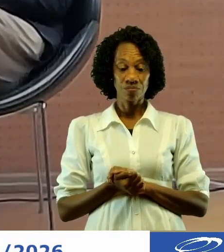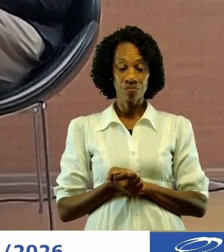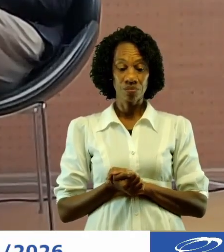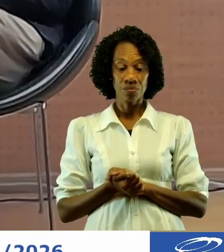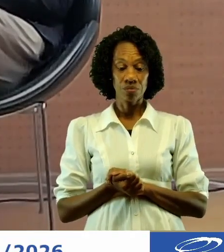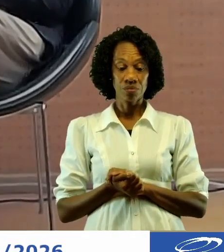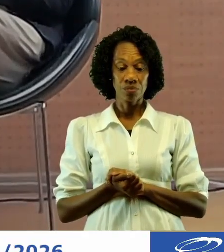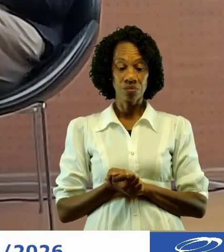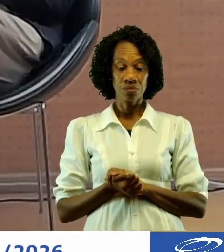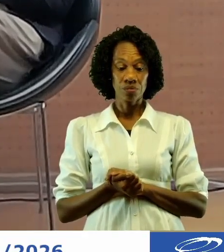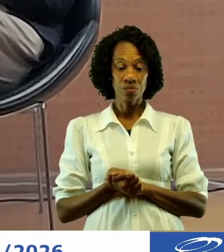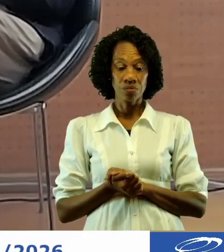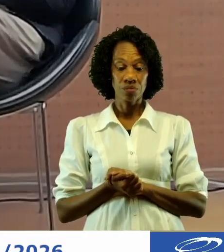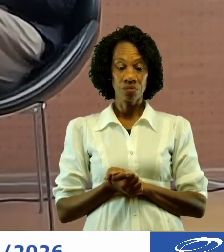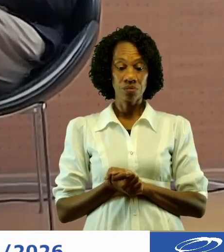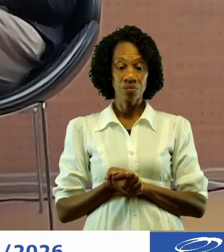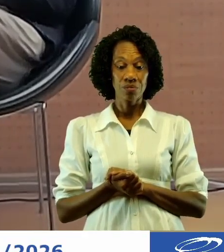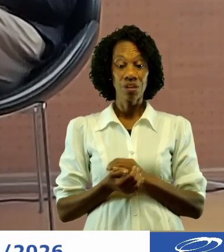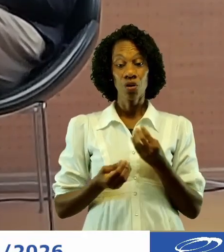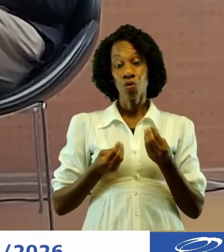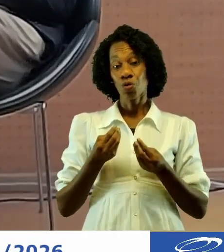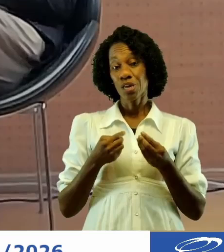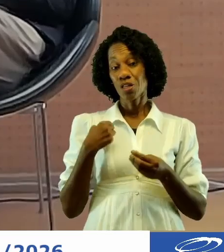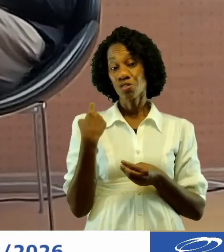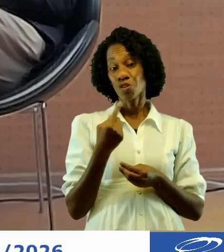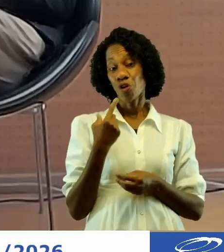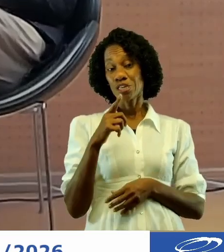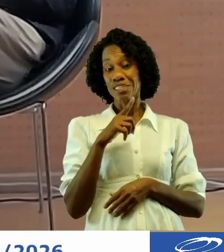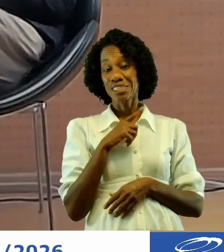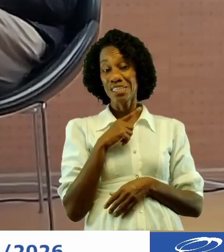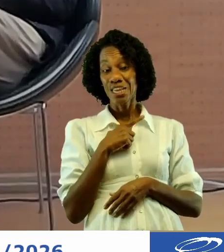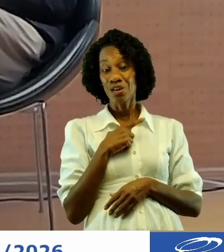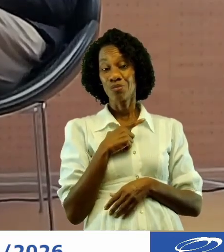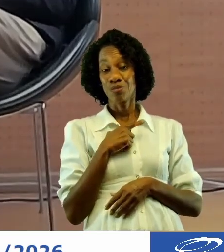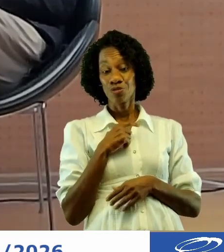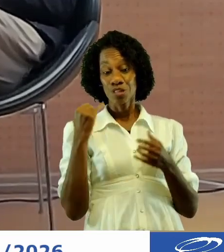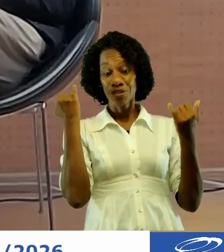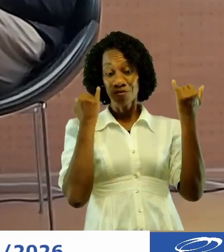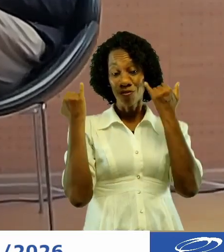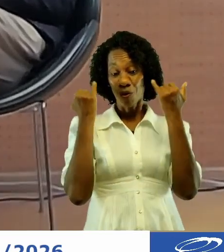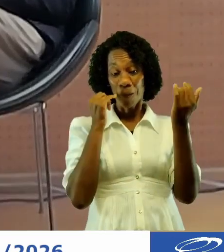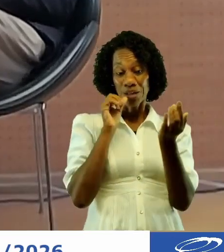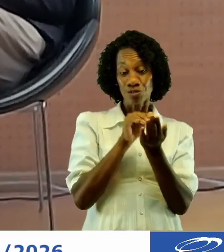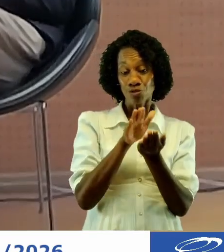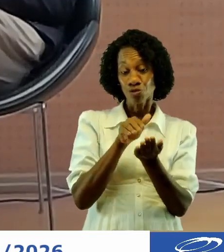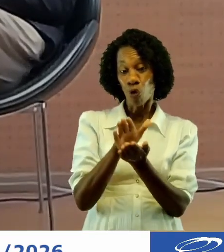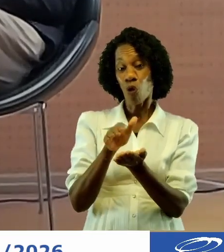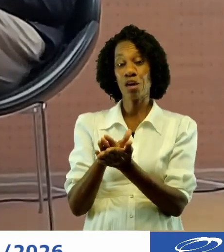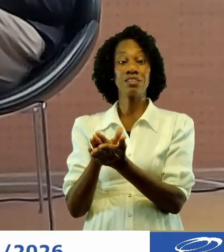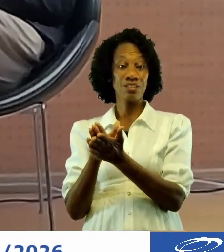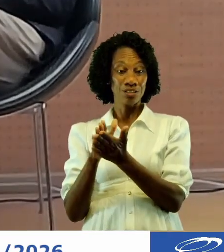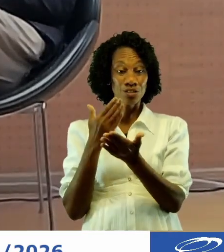antibiotics in Brazil today, faz com que nós tenhamos que produzir informações científicas, estudos locais,